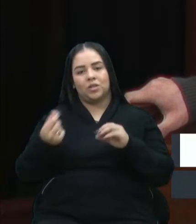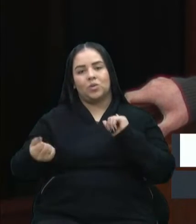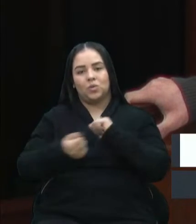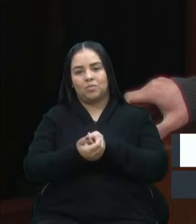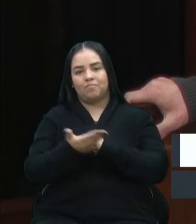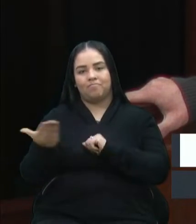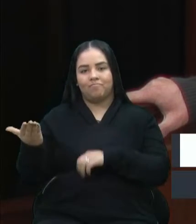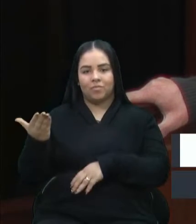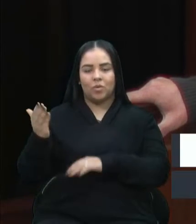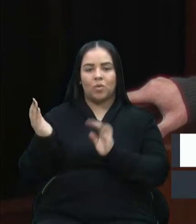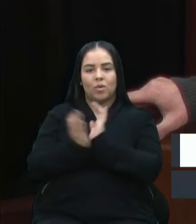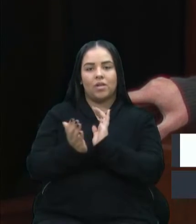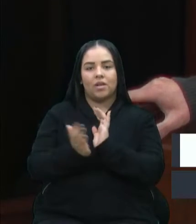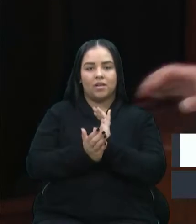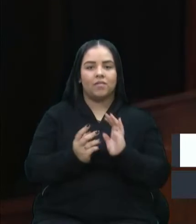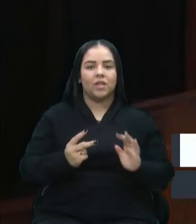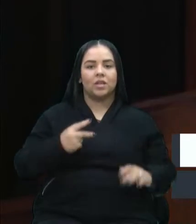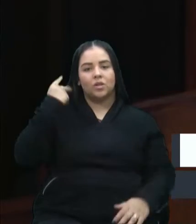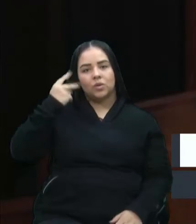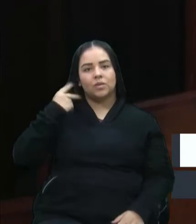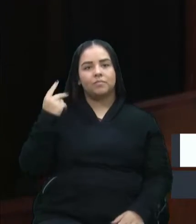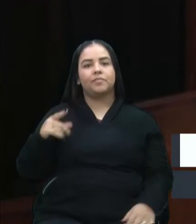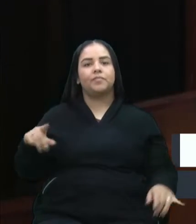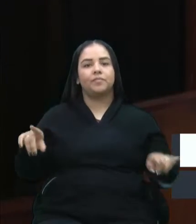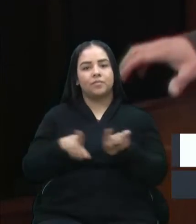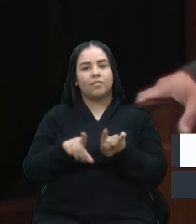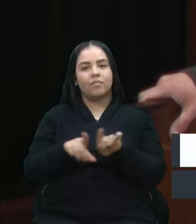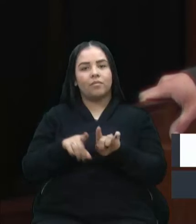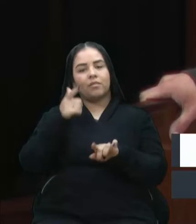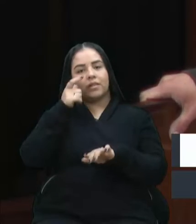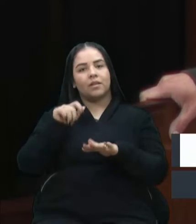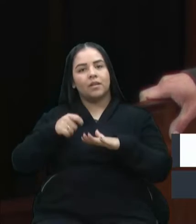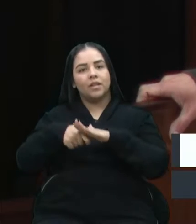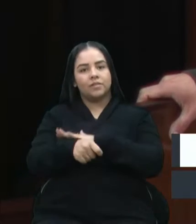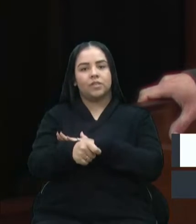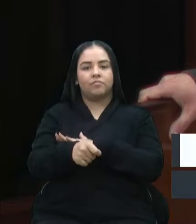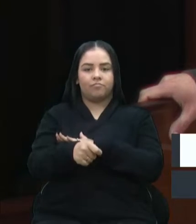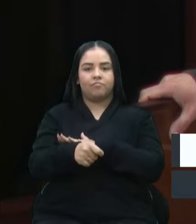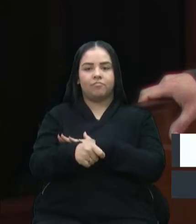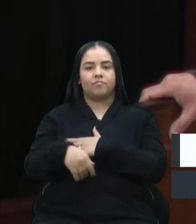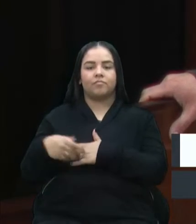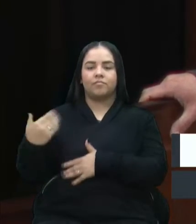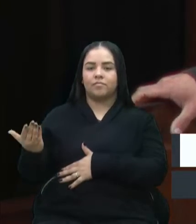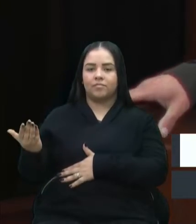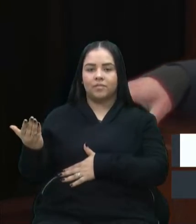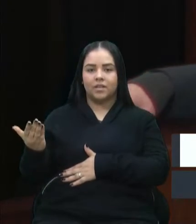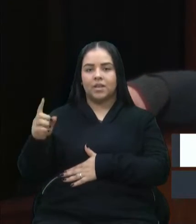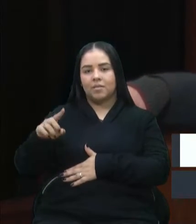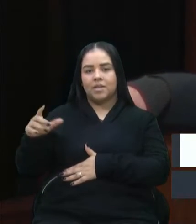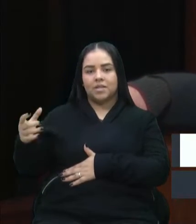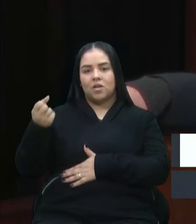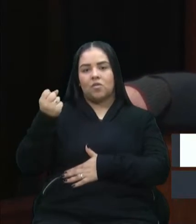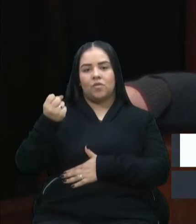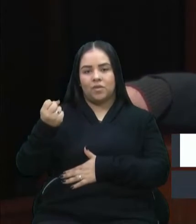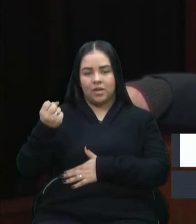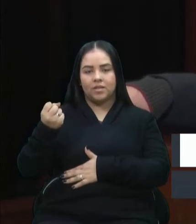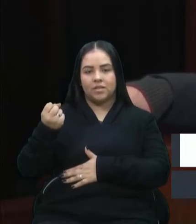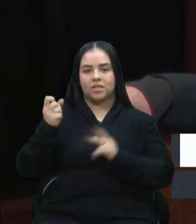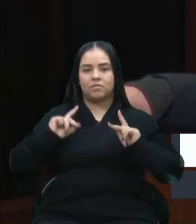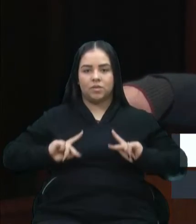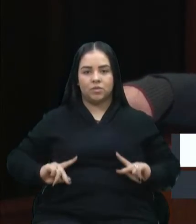colegas, vereadores, também conseguem esses investimentos que vêm para salvar vidas